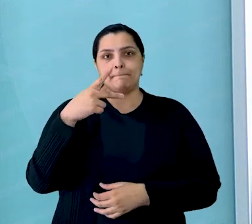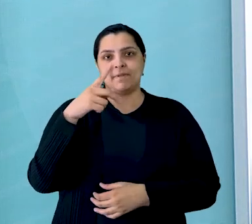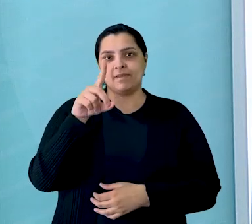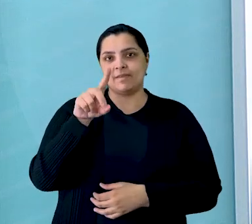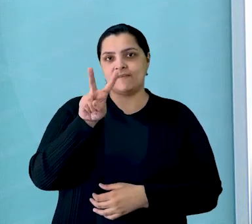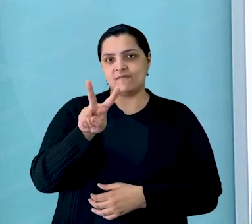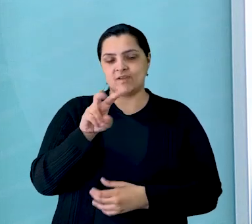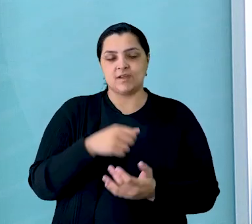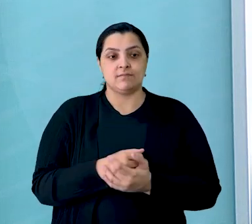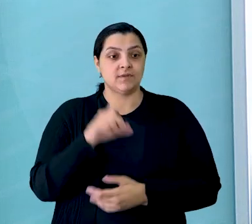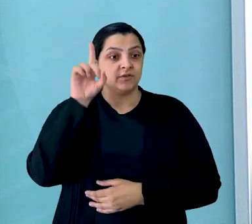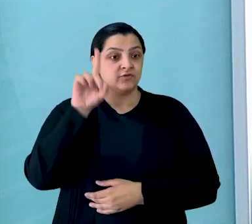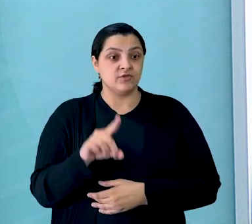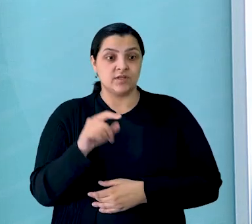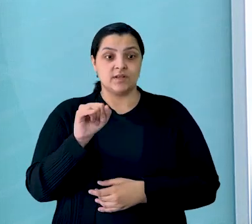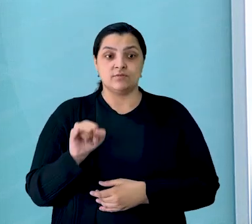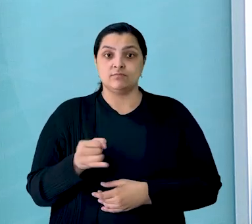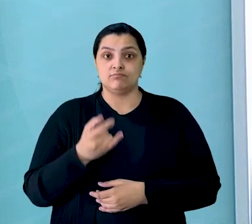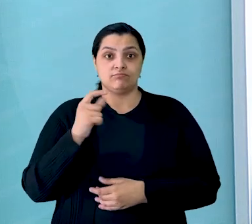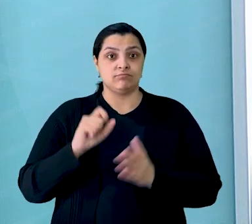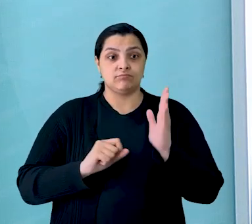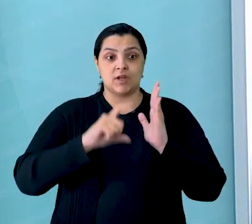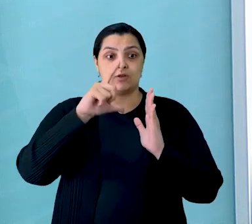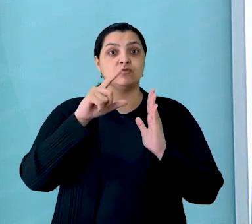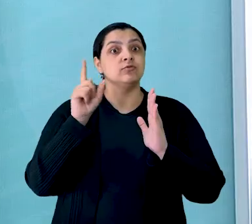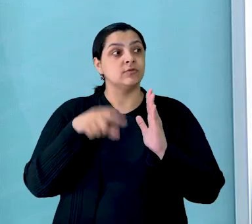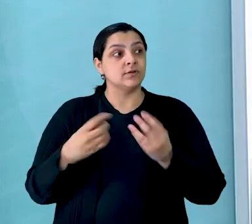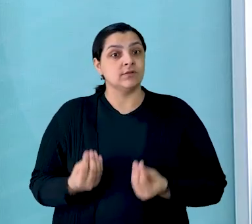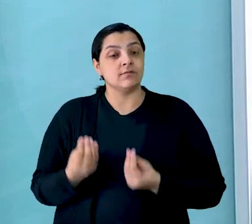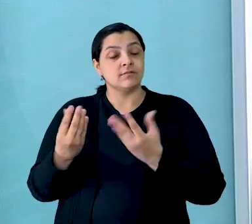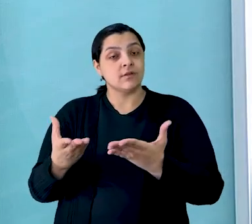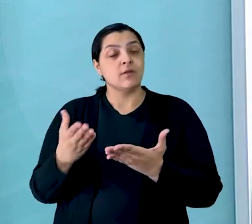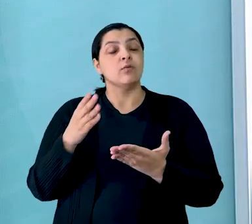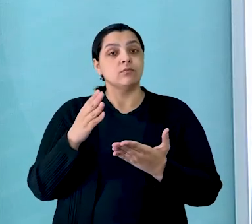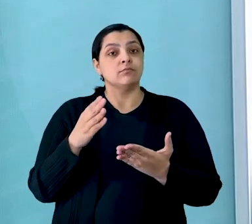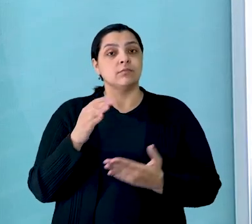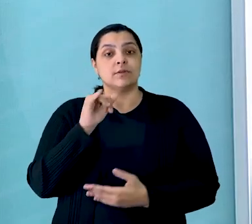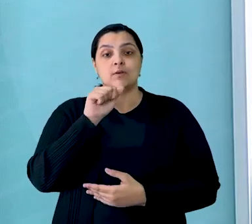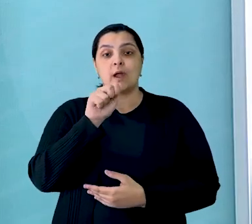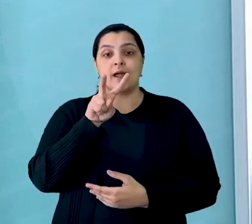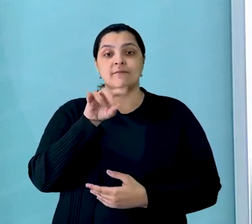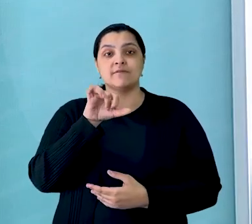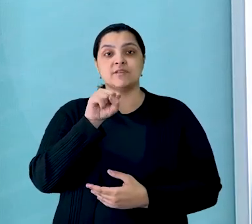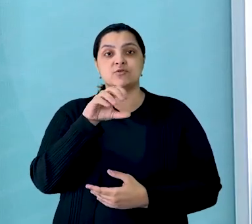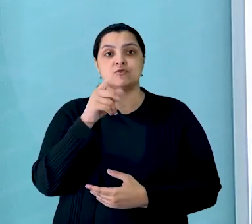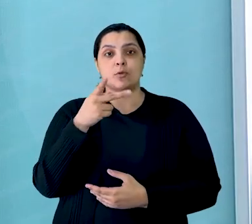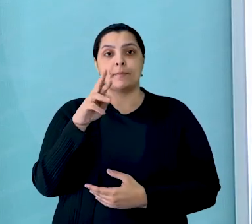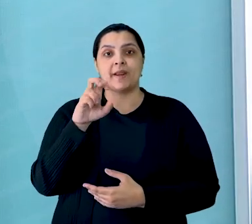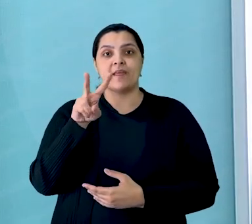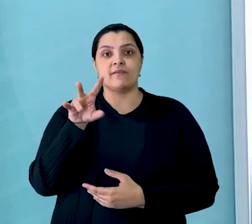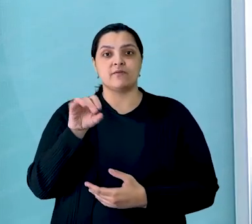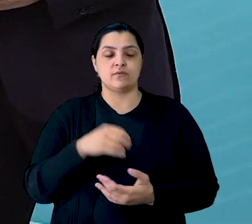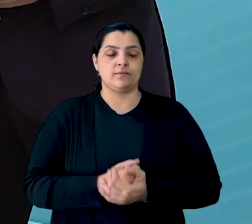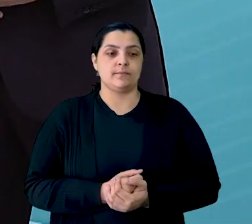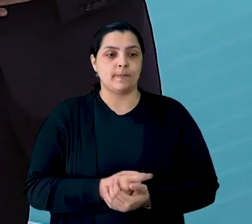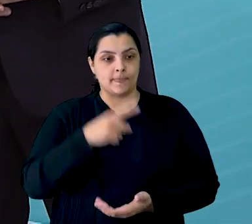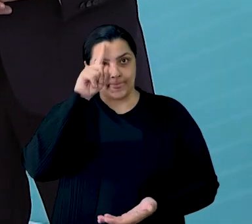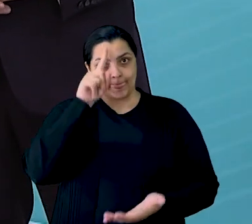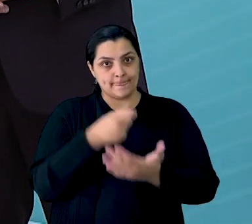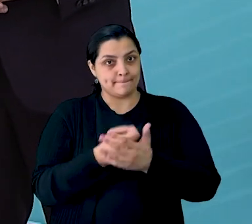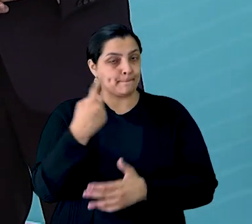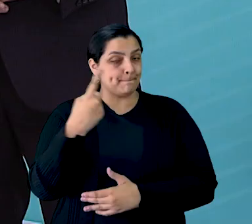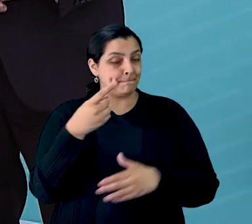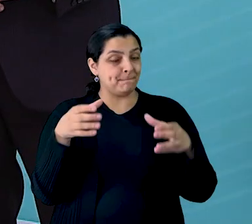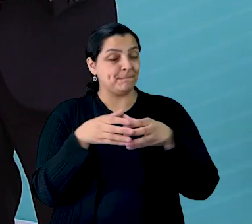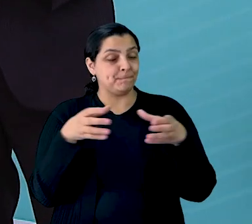voluntária, o PDV, e não terá direito ao reajuste salarial que foi concedido durante o aviso prévio indenizado. A decisão